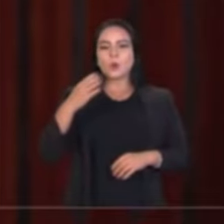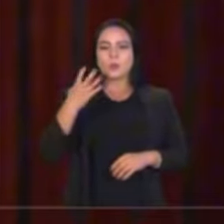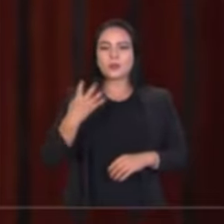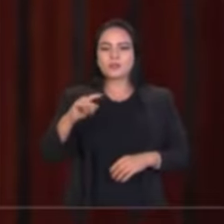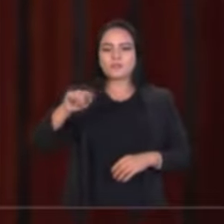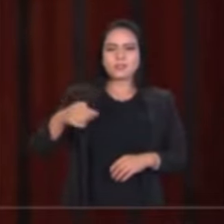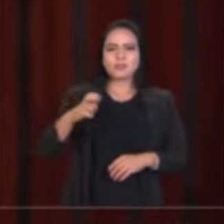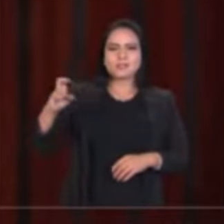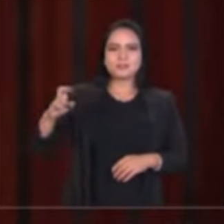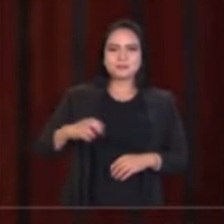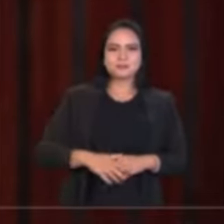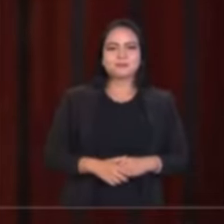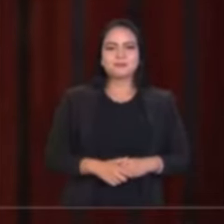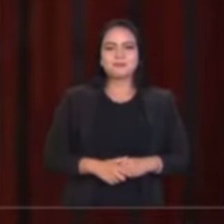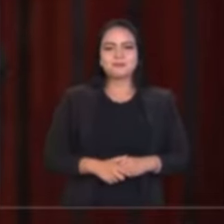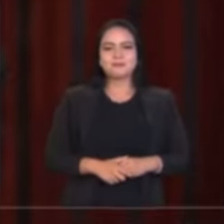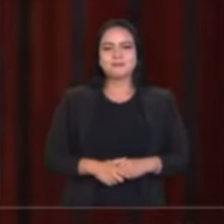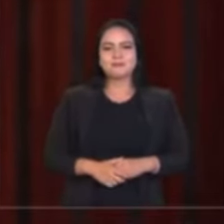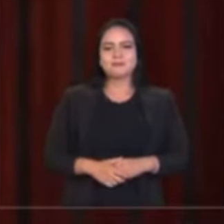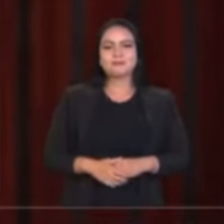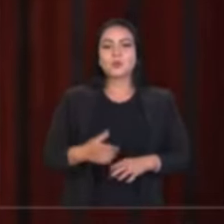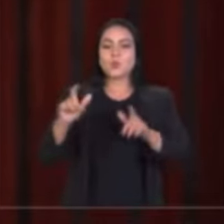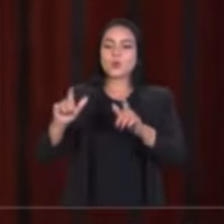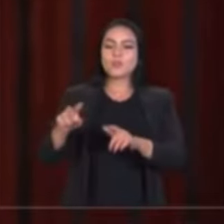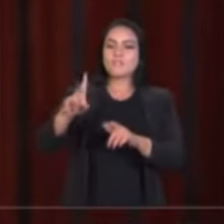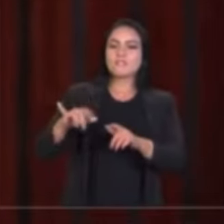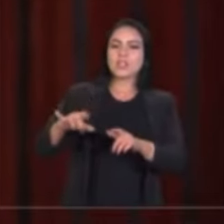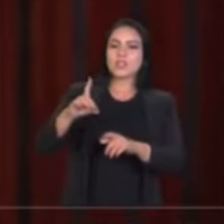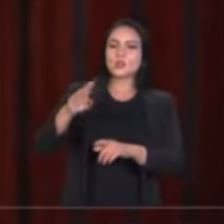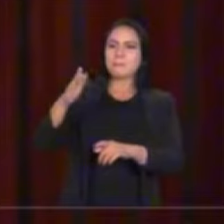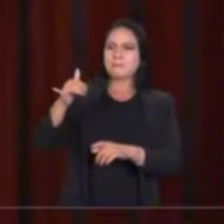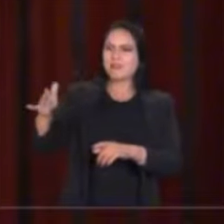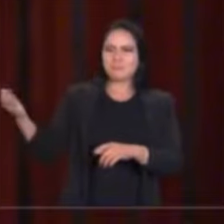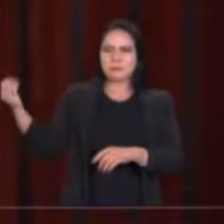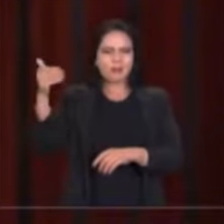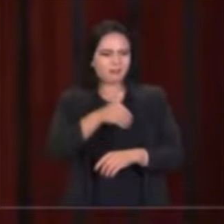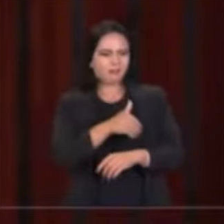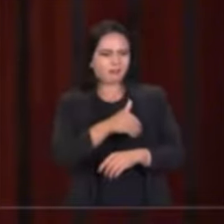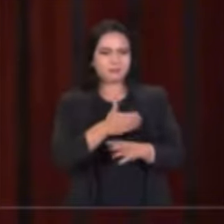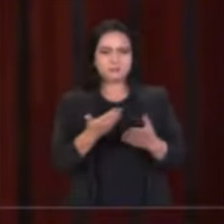HSTO4,5, né? E pega um lugar que vai por Dubai e vem para cá. Porque...